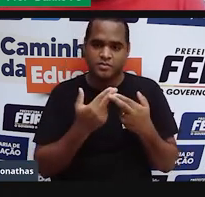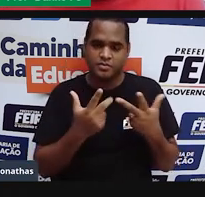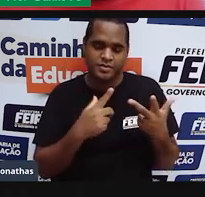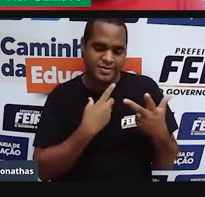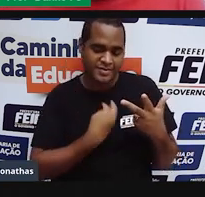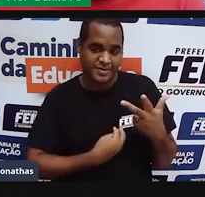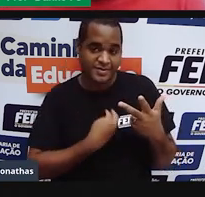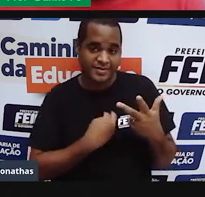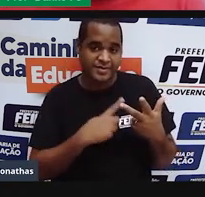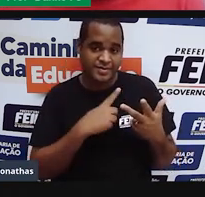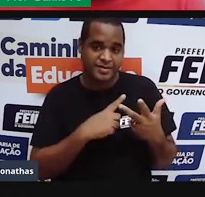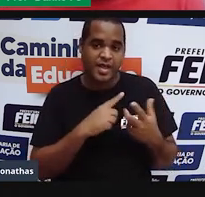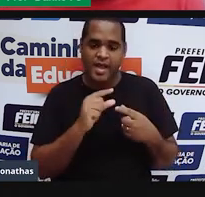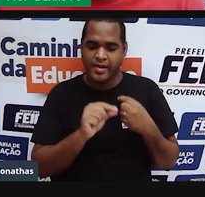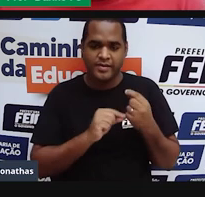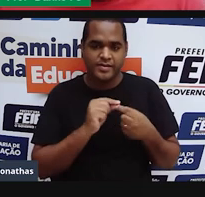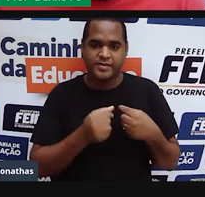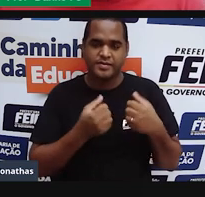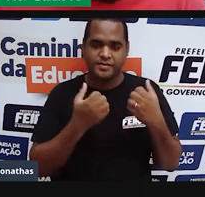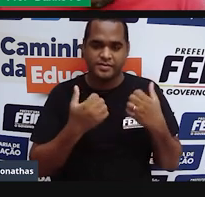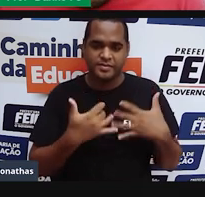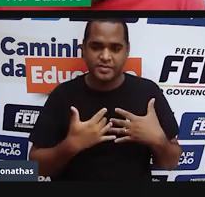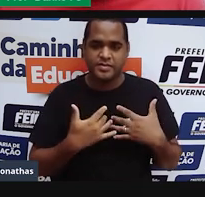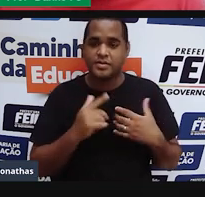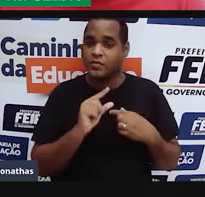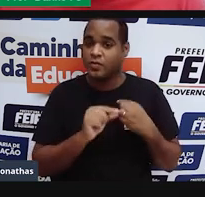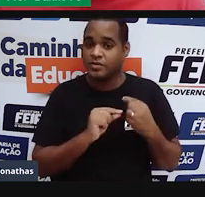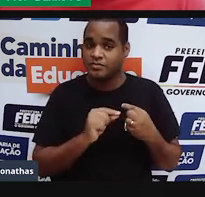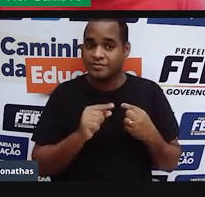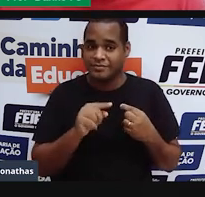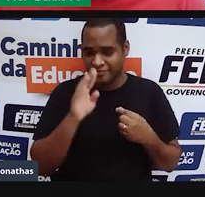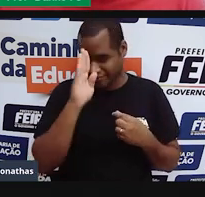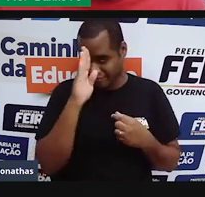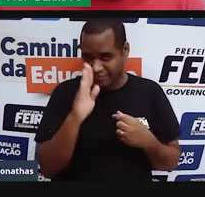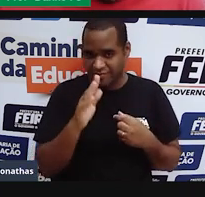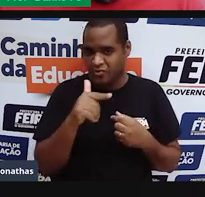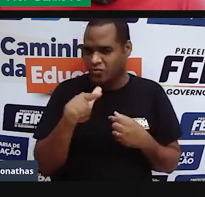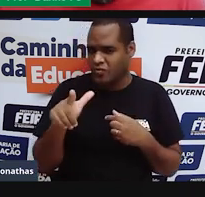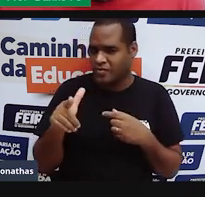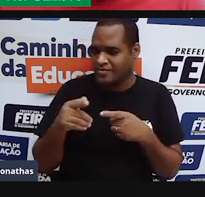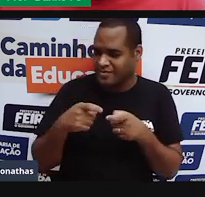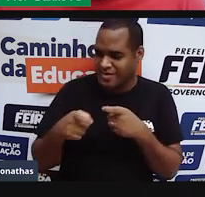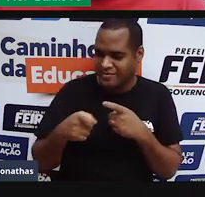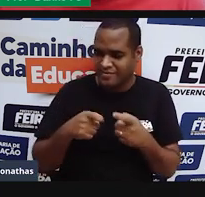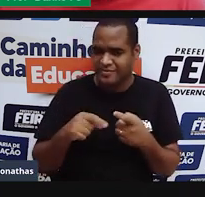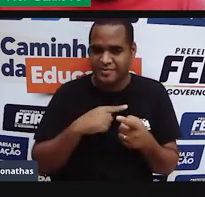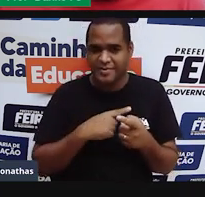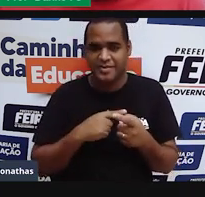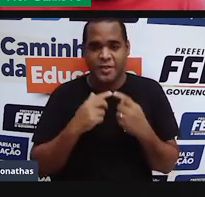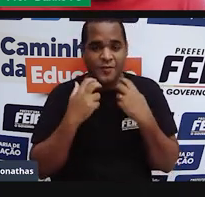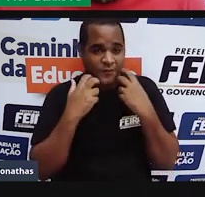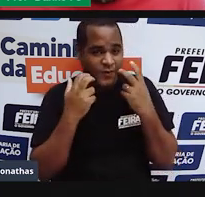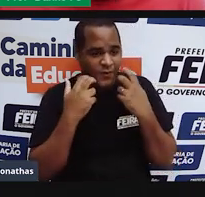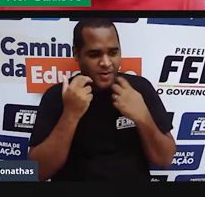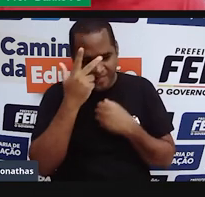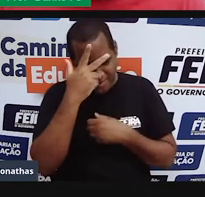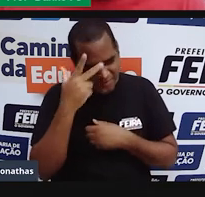para vocês. E vocês lembrem que essa guerra não pode ser orgulho do Brasil. Nenhuma guerra é. A gente tem que ter